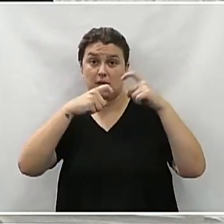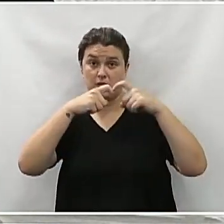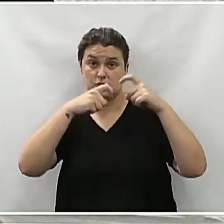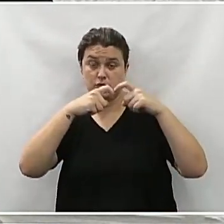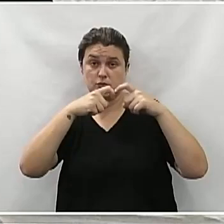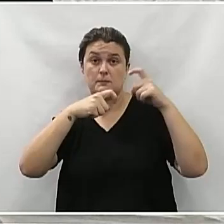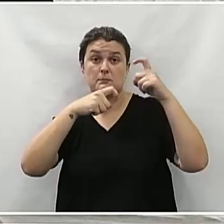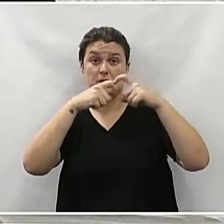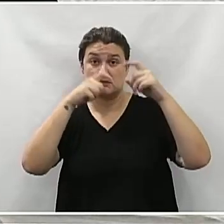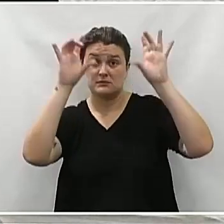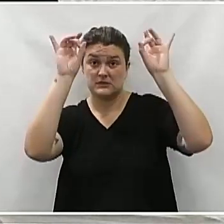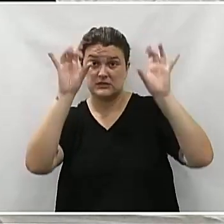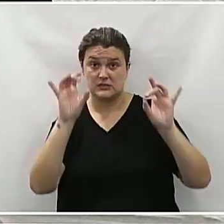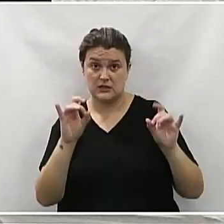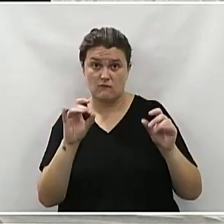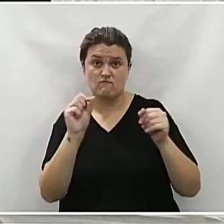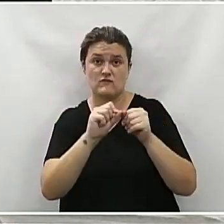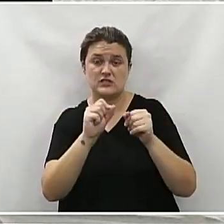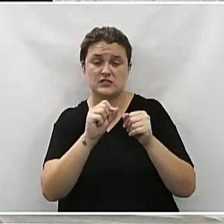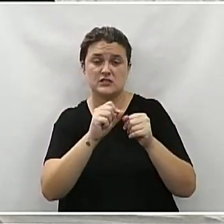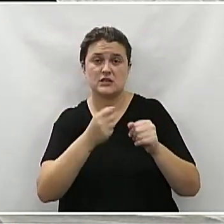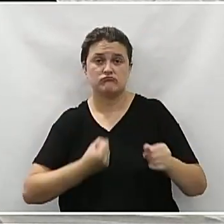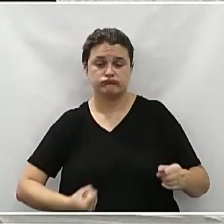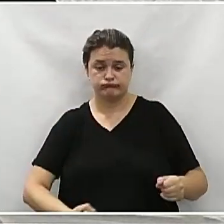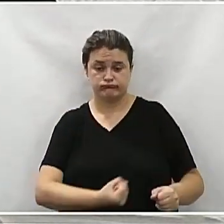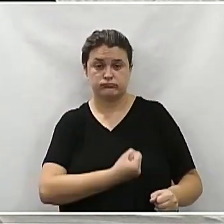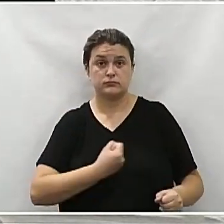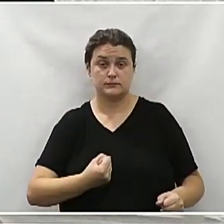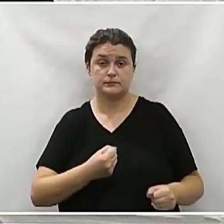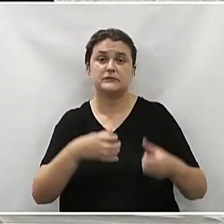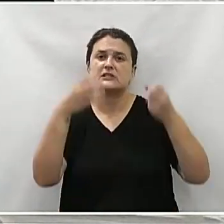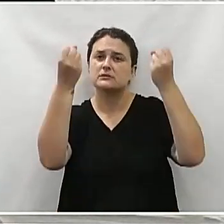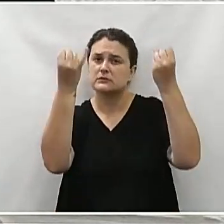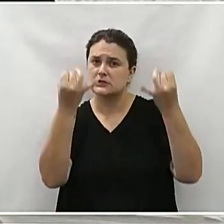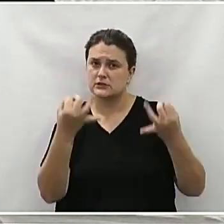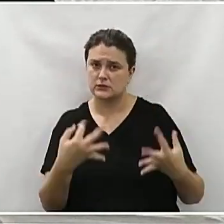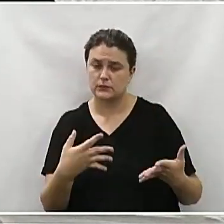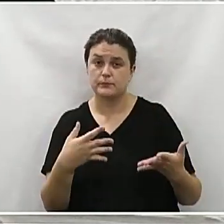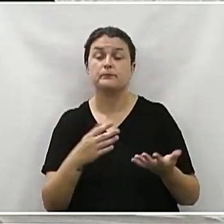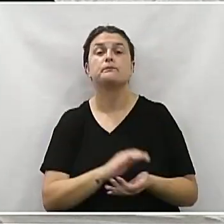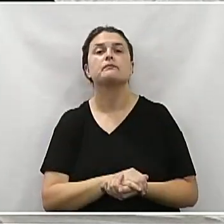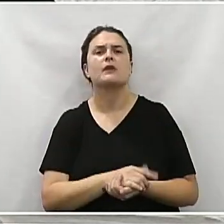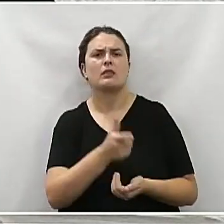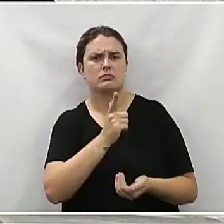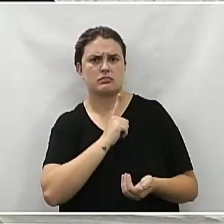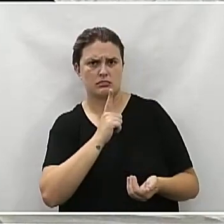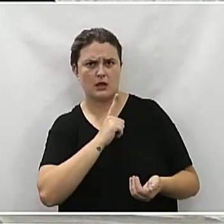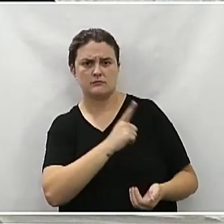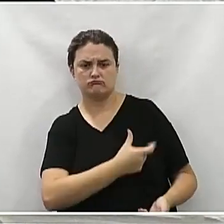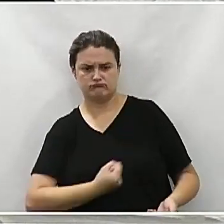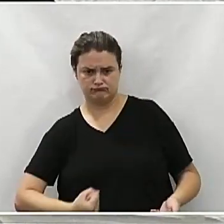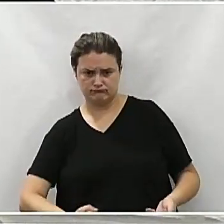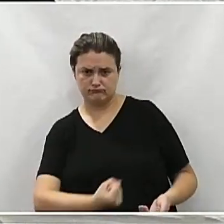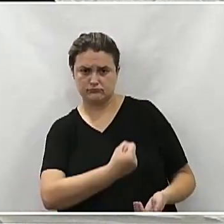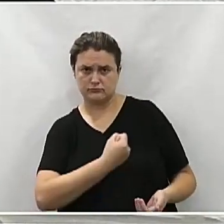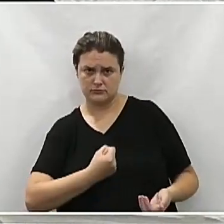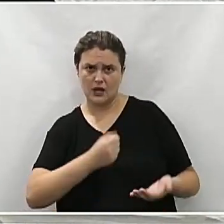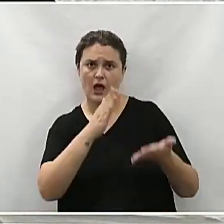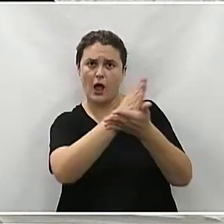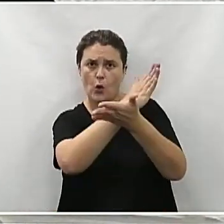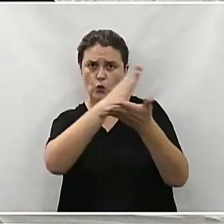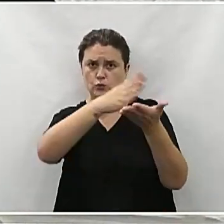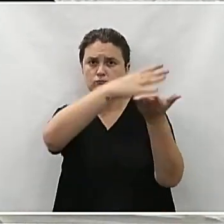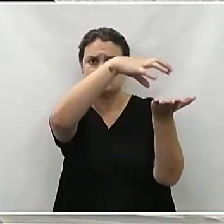Especialista para operar ultrassom. Justificativa. Considerando que existe o aparelho de ultrassom em algumas